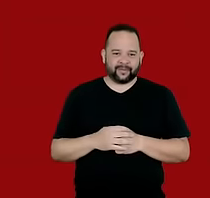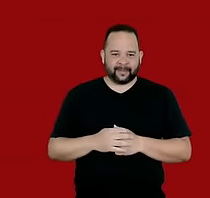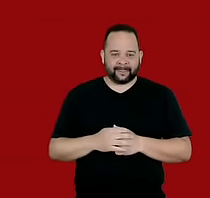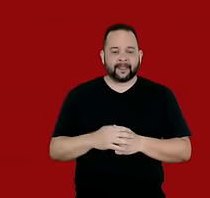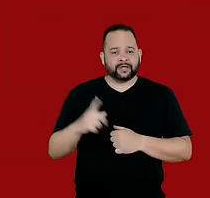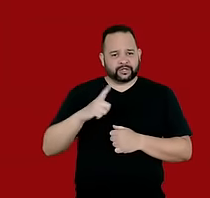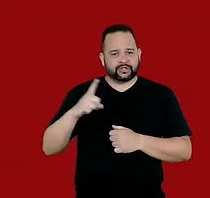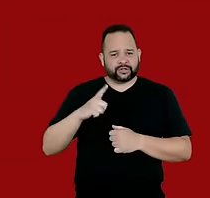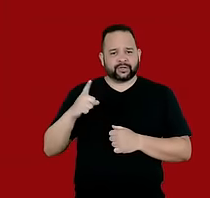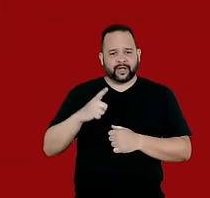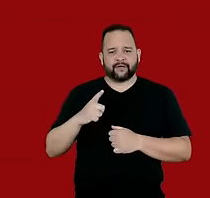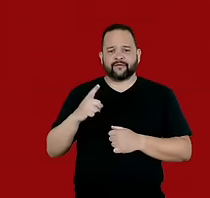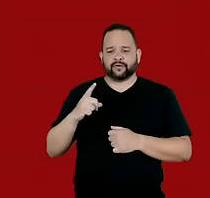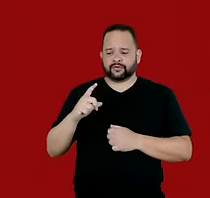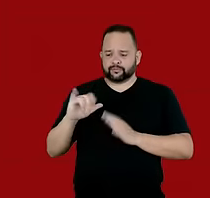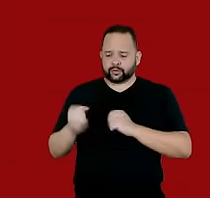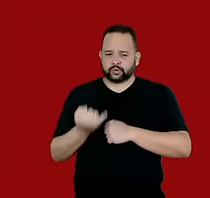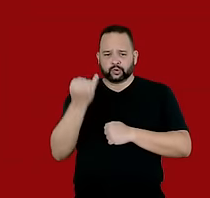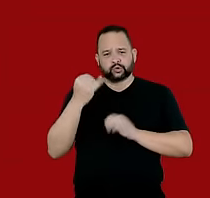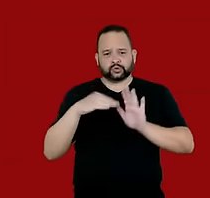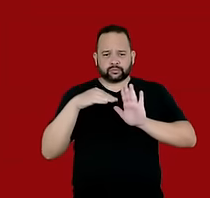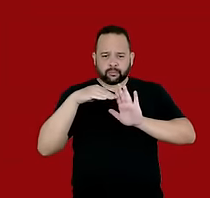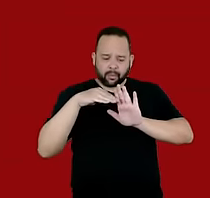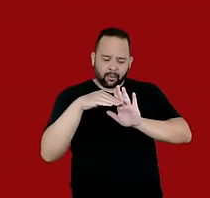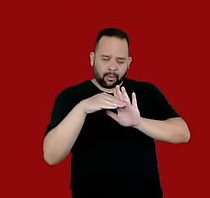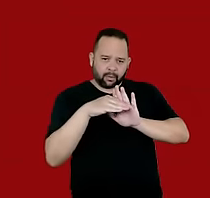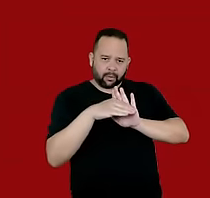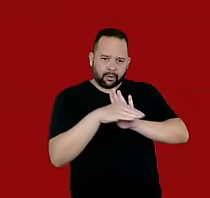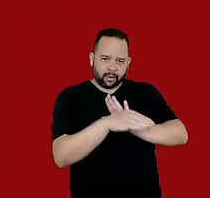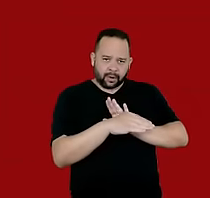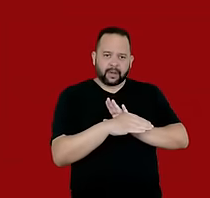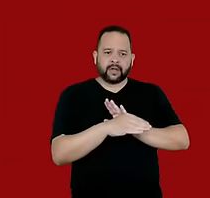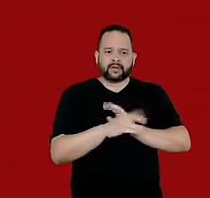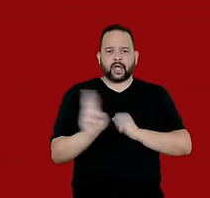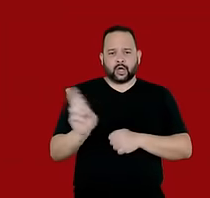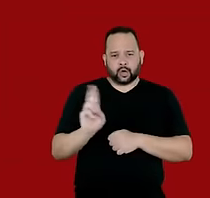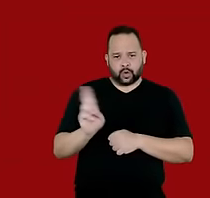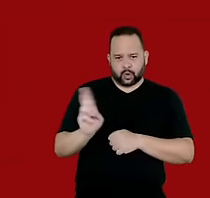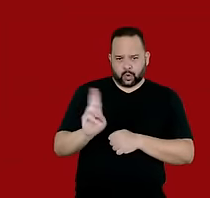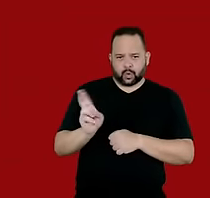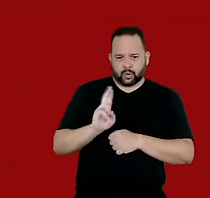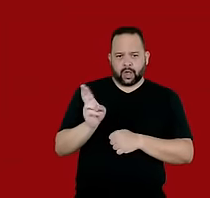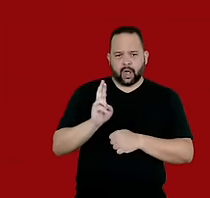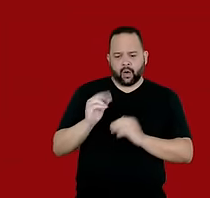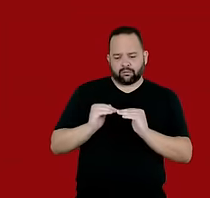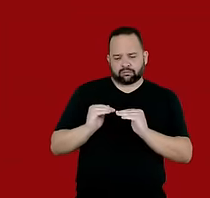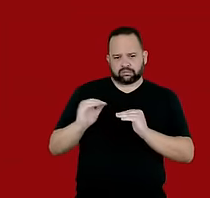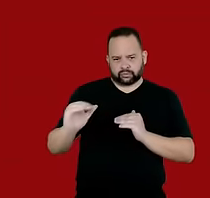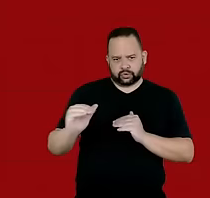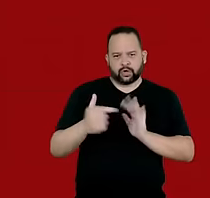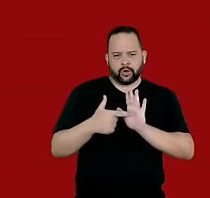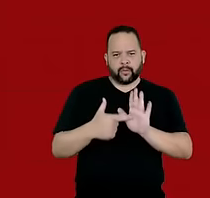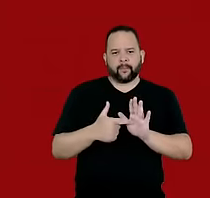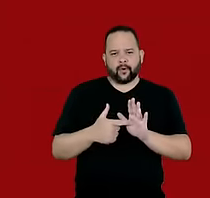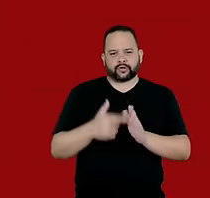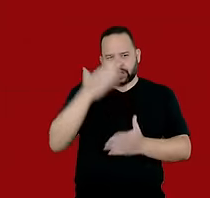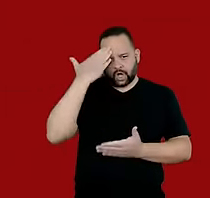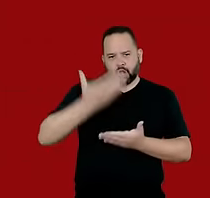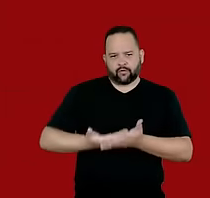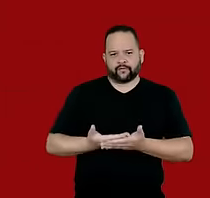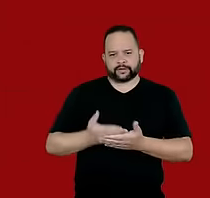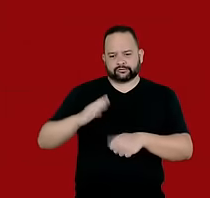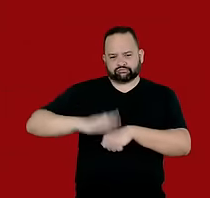né então eu acho que isso mostra eh um pouco a credibilidade do que tem sido feito em termos de expectativa da